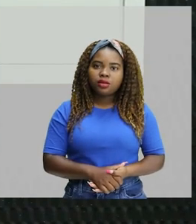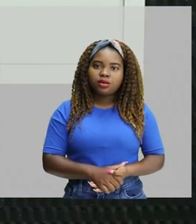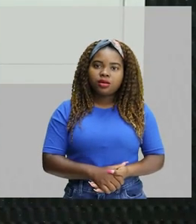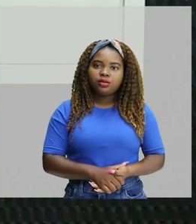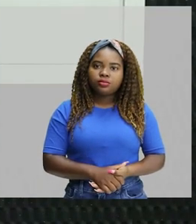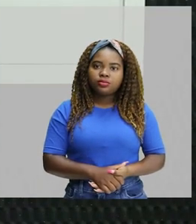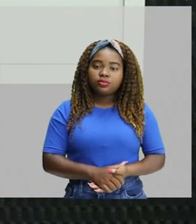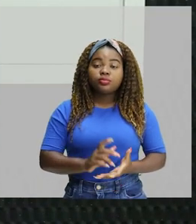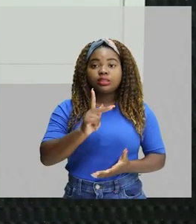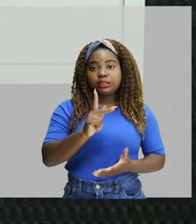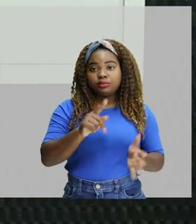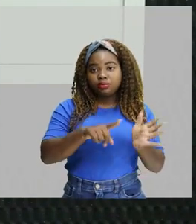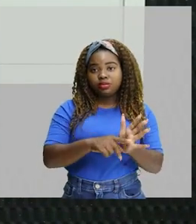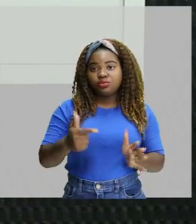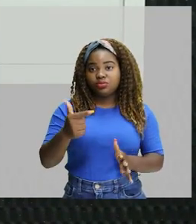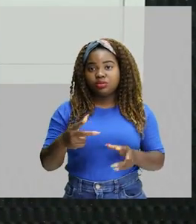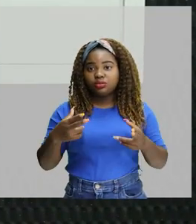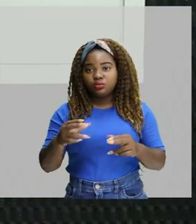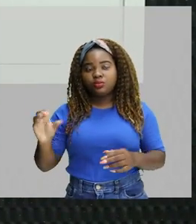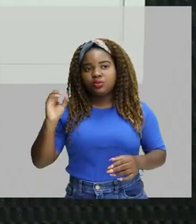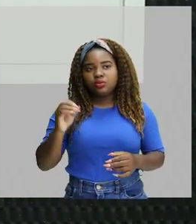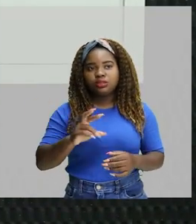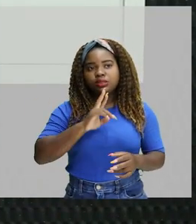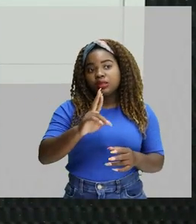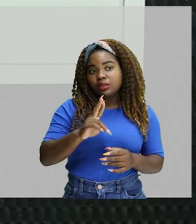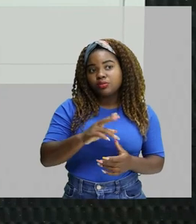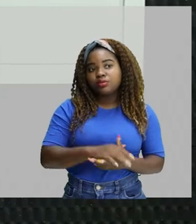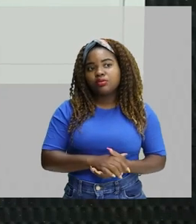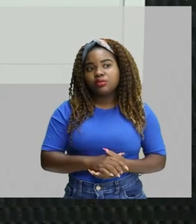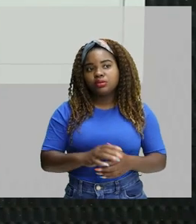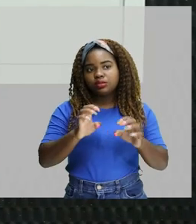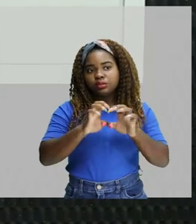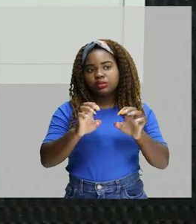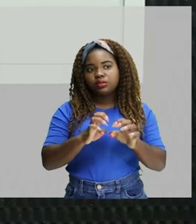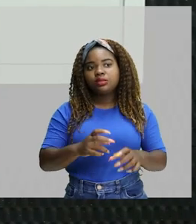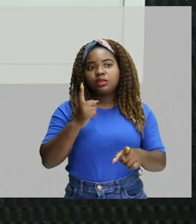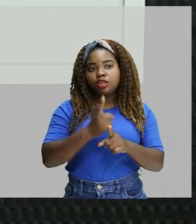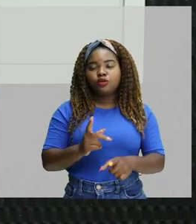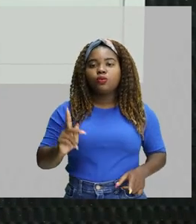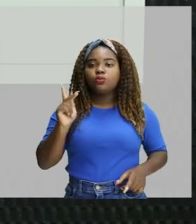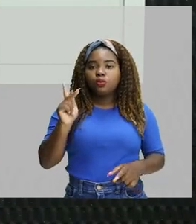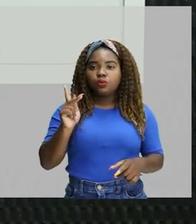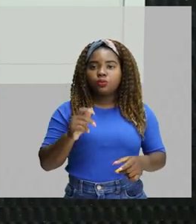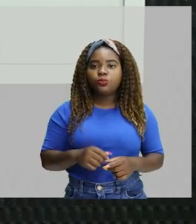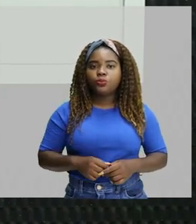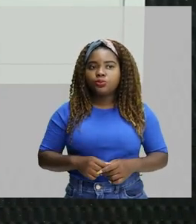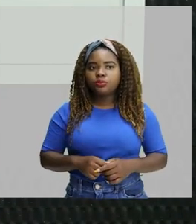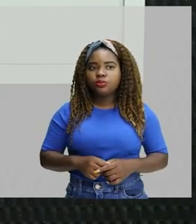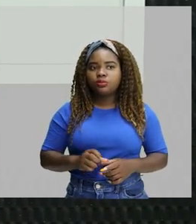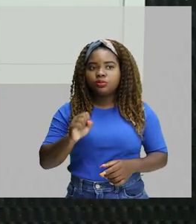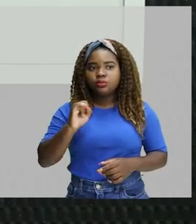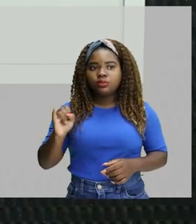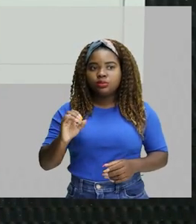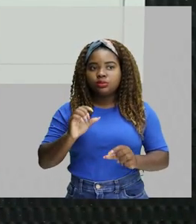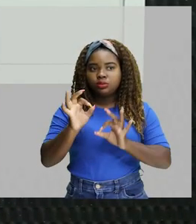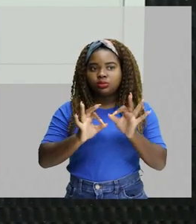-2 seja igual a z0 né resolvendo essa equação você vai encontrar o valor de k que atende essa condição se eu resolvo isso